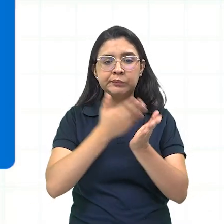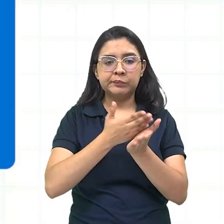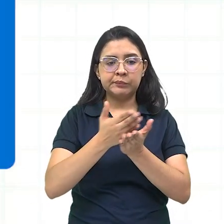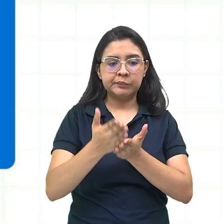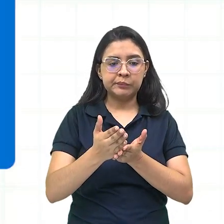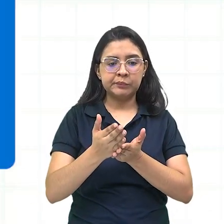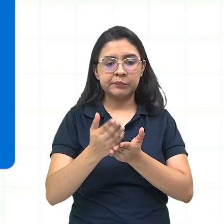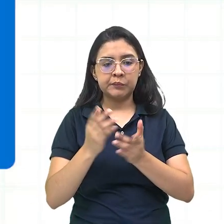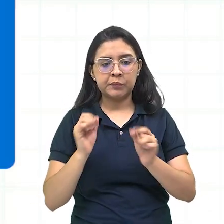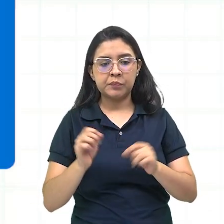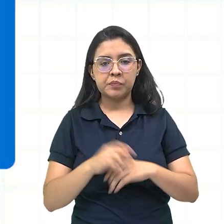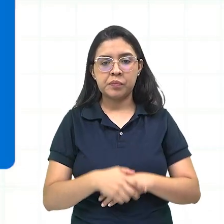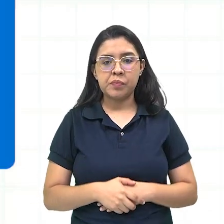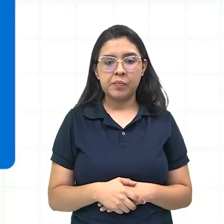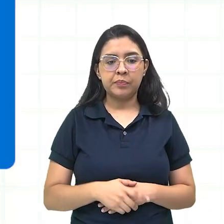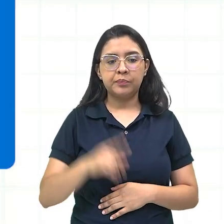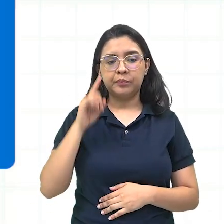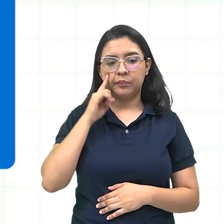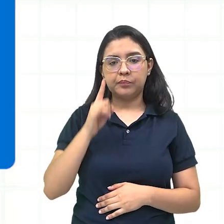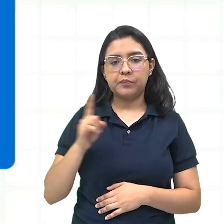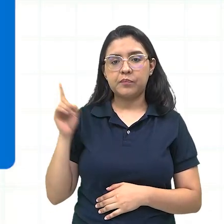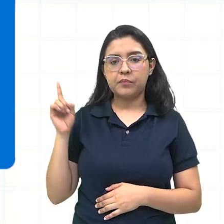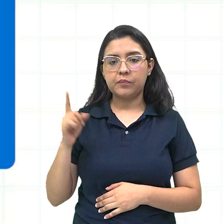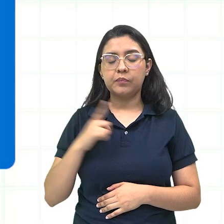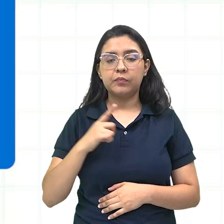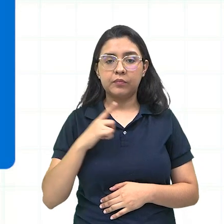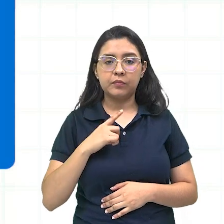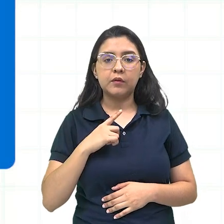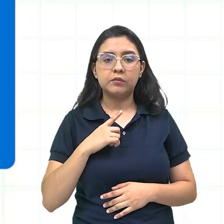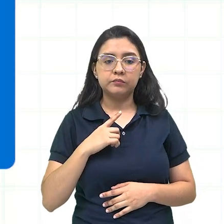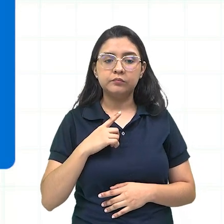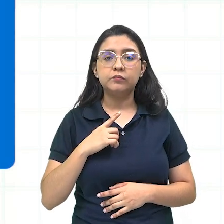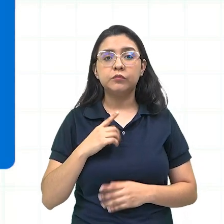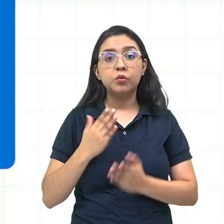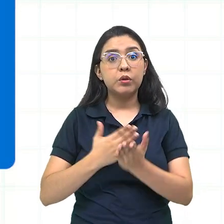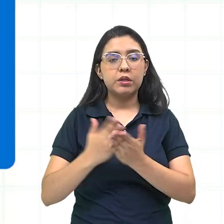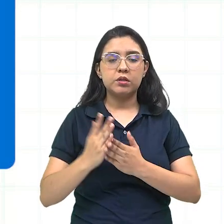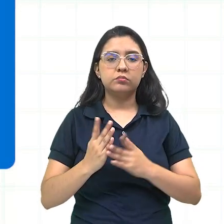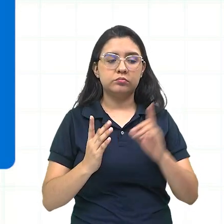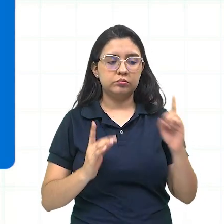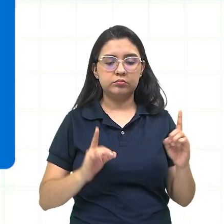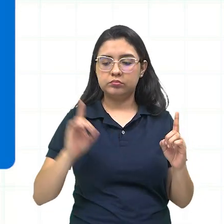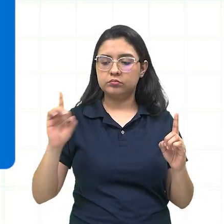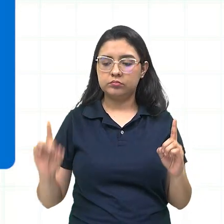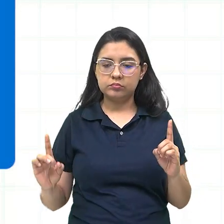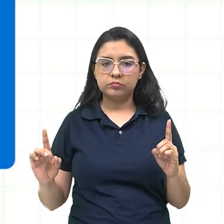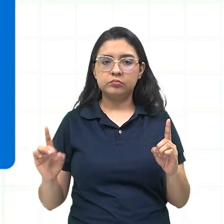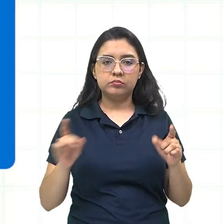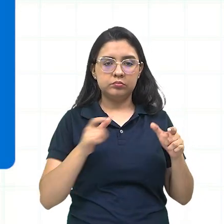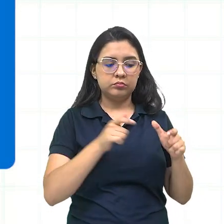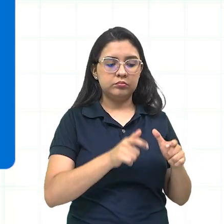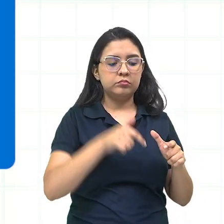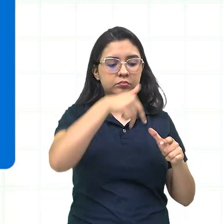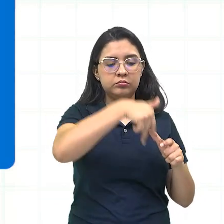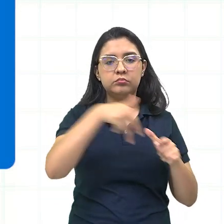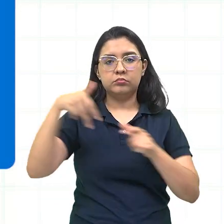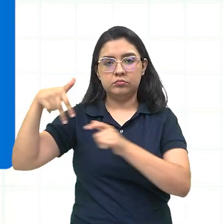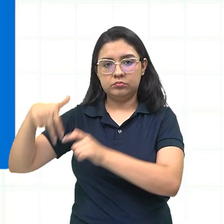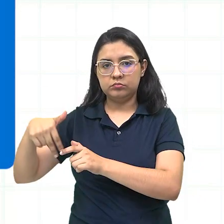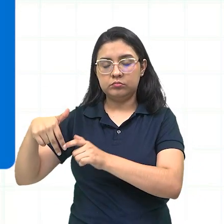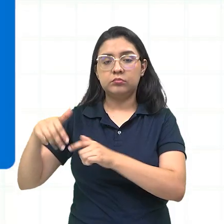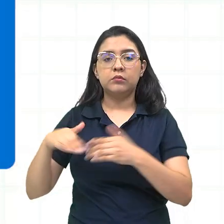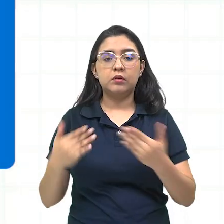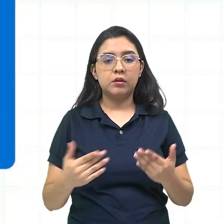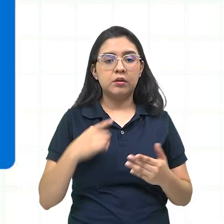inicia os jogadores, é onde eles se posicionam no início, até que o árbitro